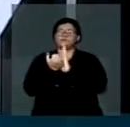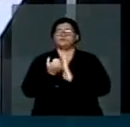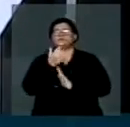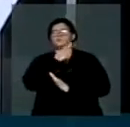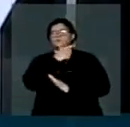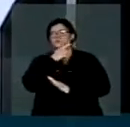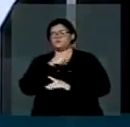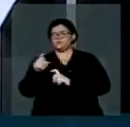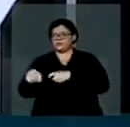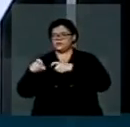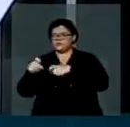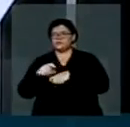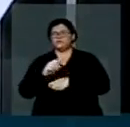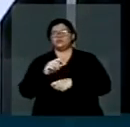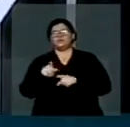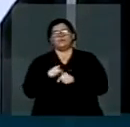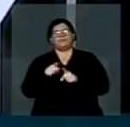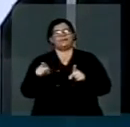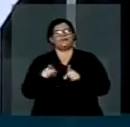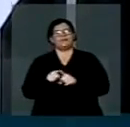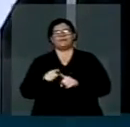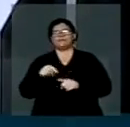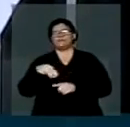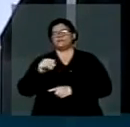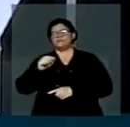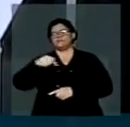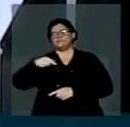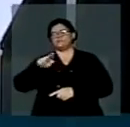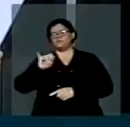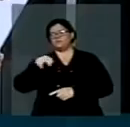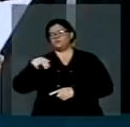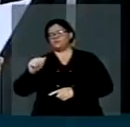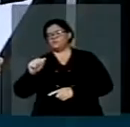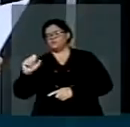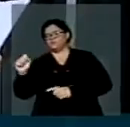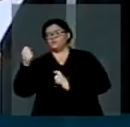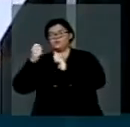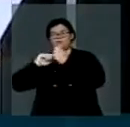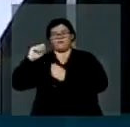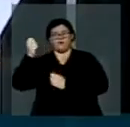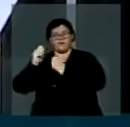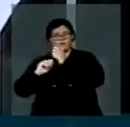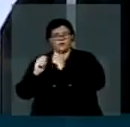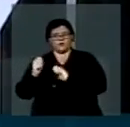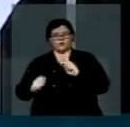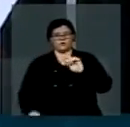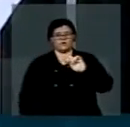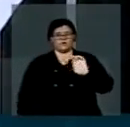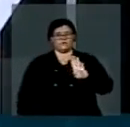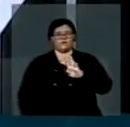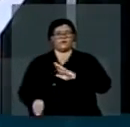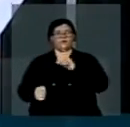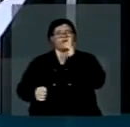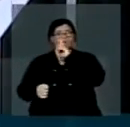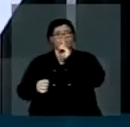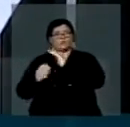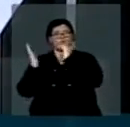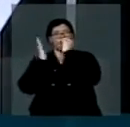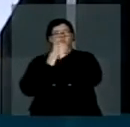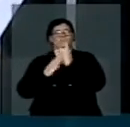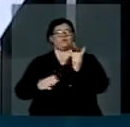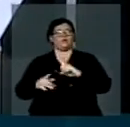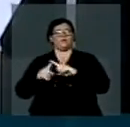recorde, ou seja, não foram máquinas para fábricas que puxaram a expansão do nosso PIB, mas sim implementos para a